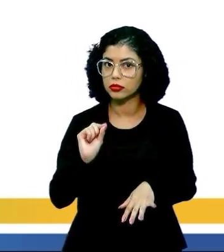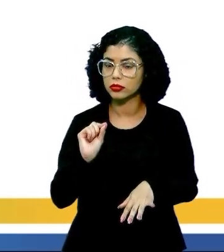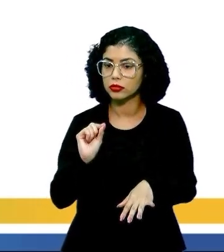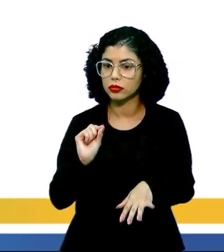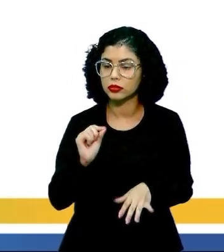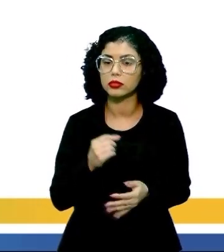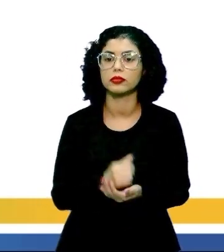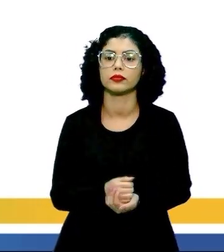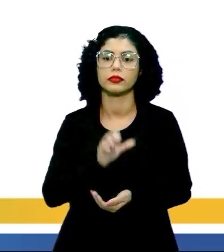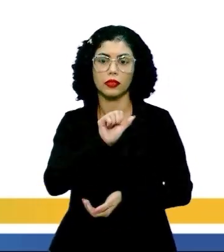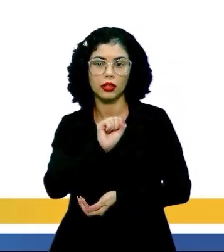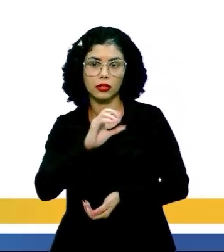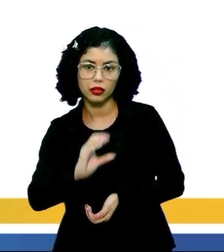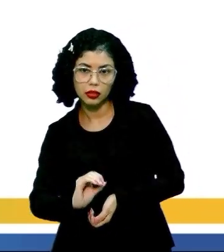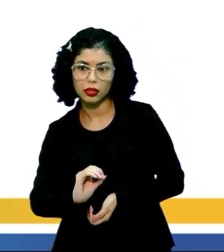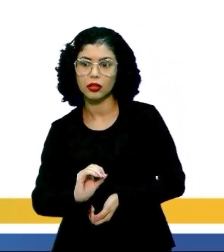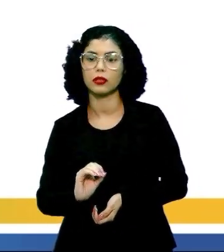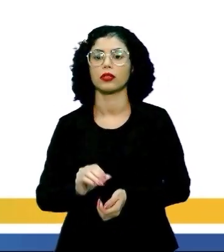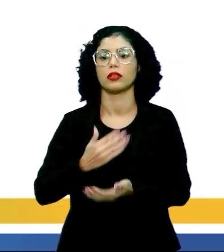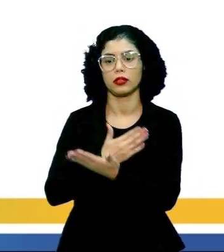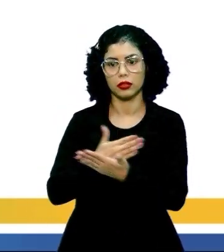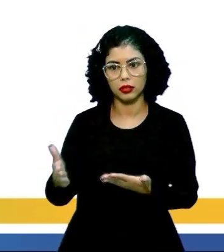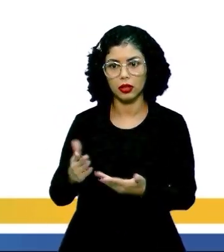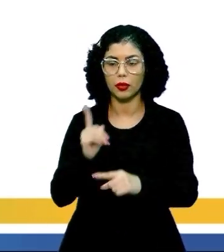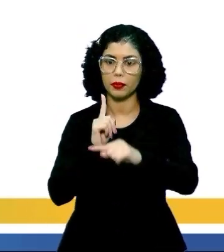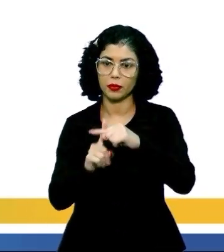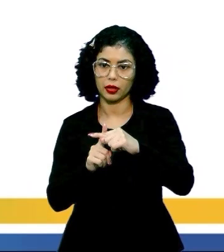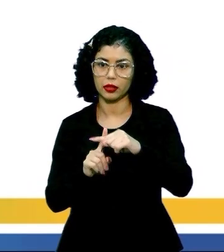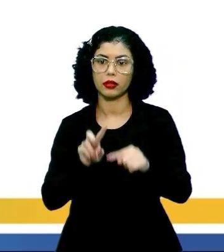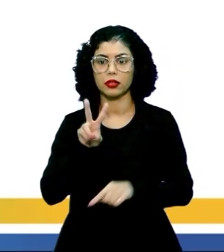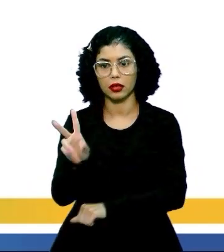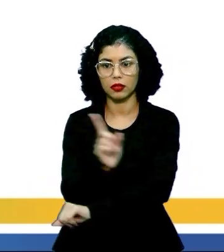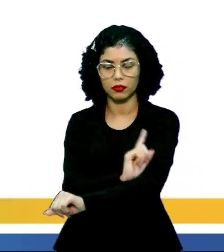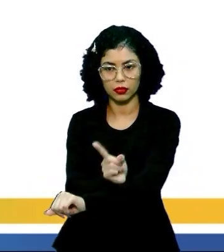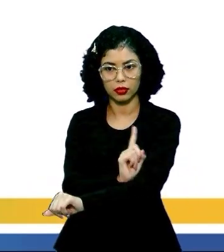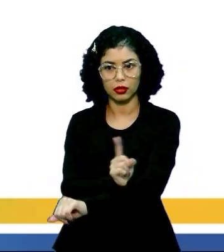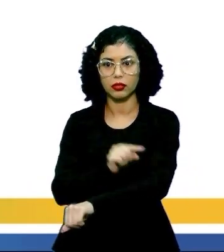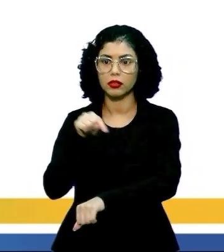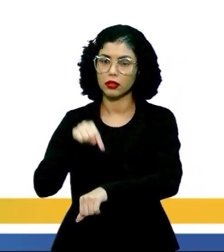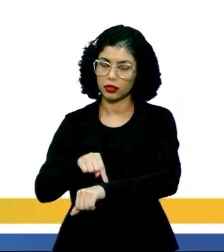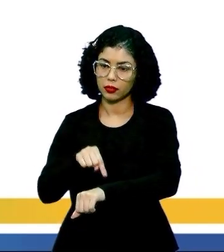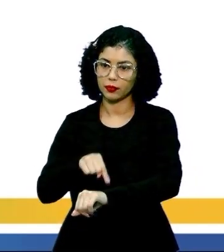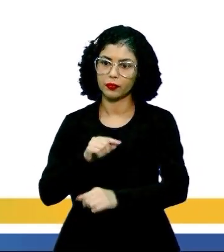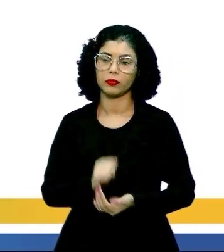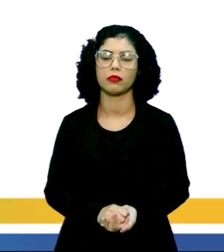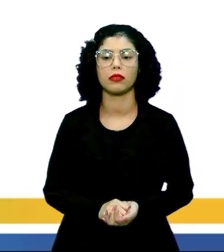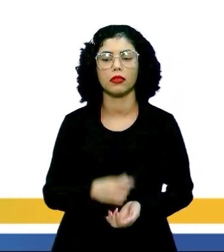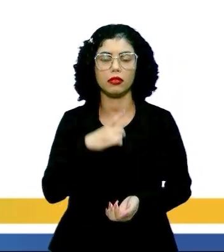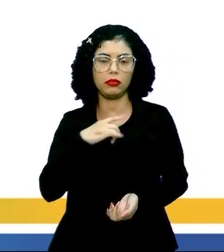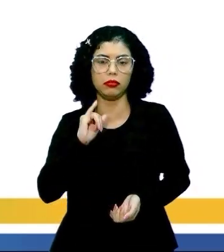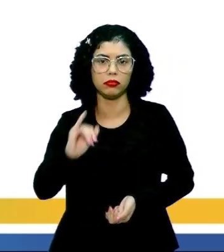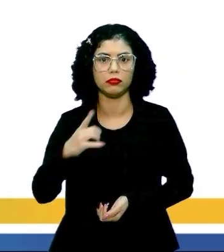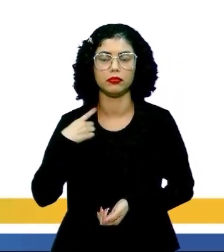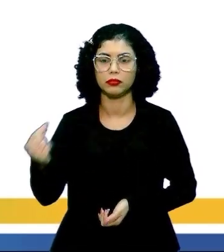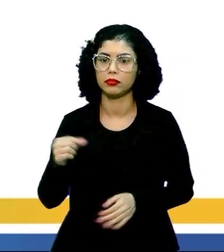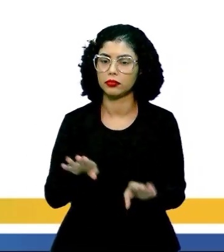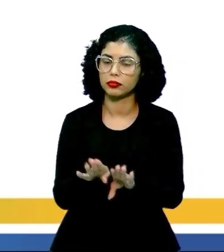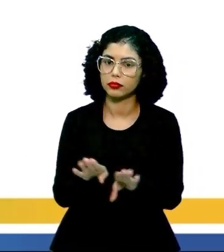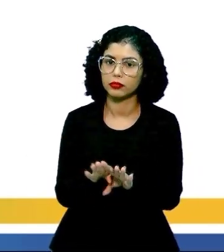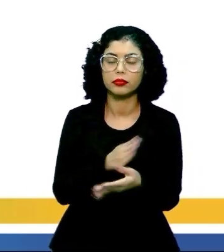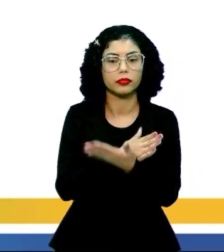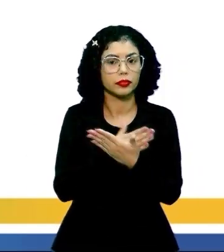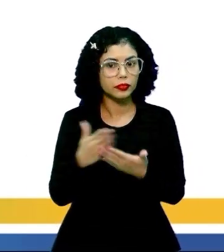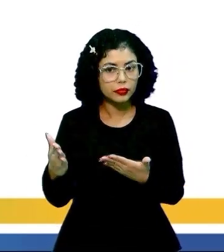posição inicial mais velocidade vezes a variação de tempo então se o ônibus ele parte de uma posição